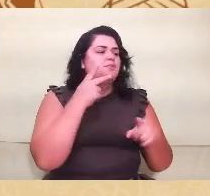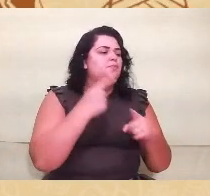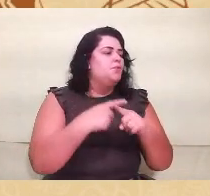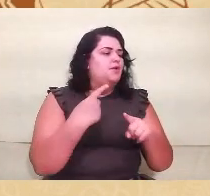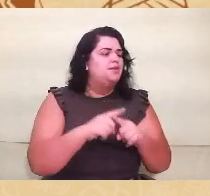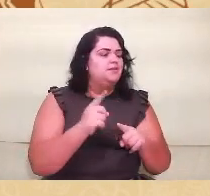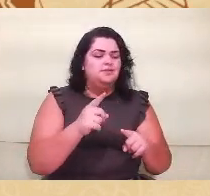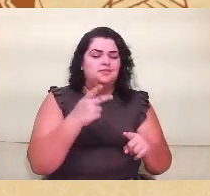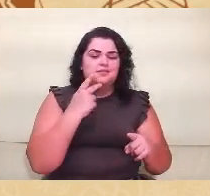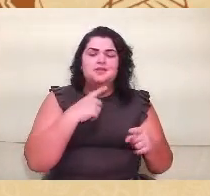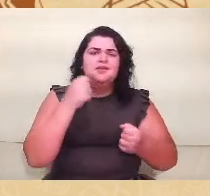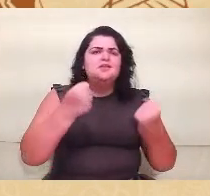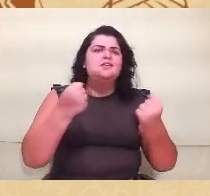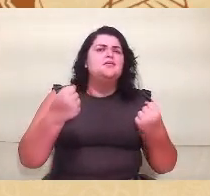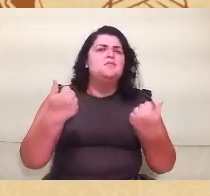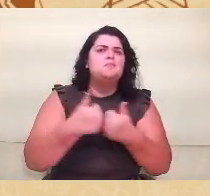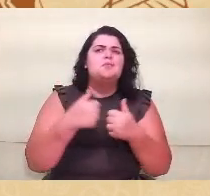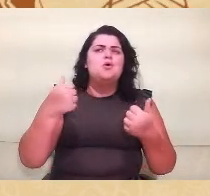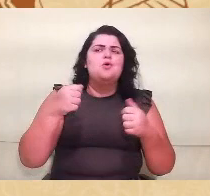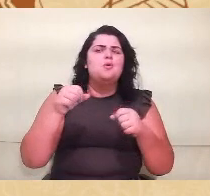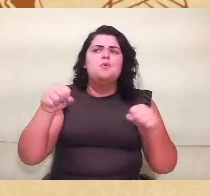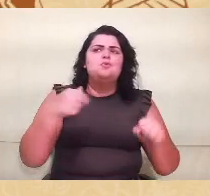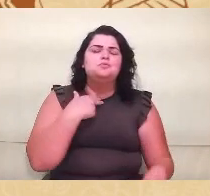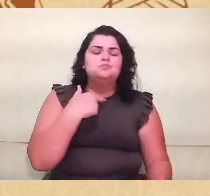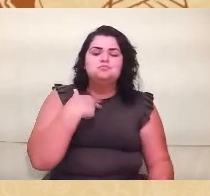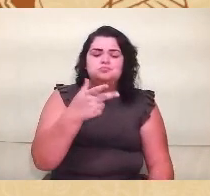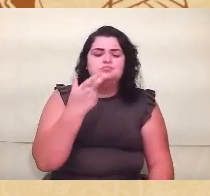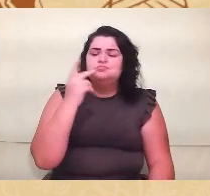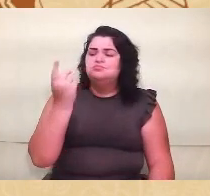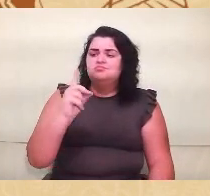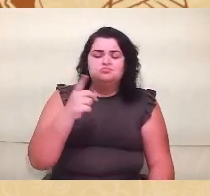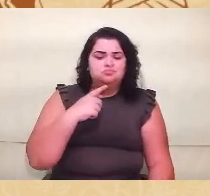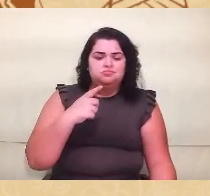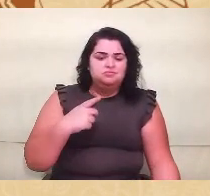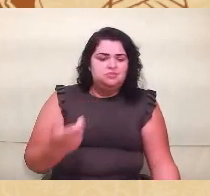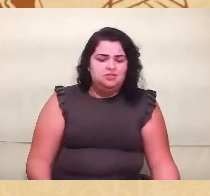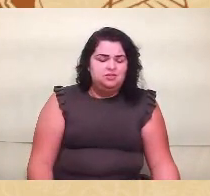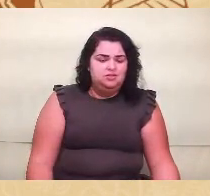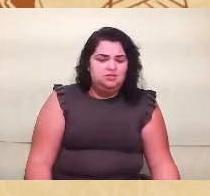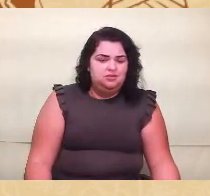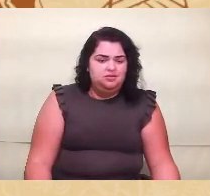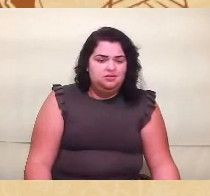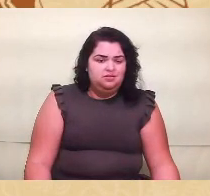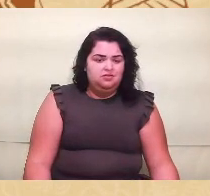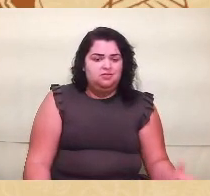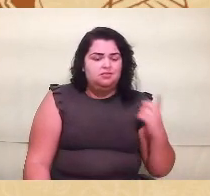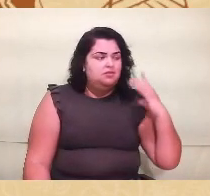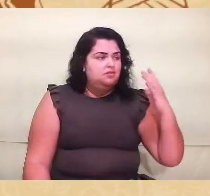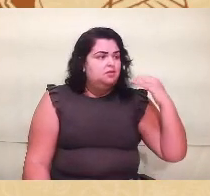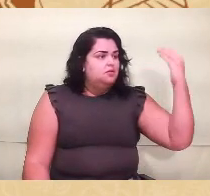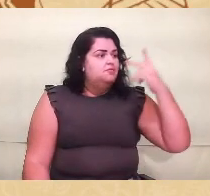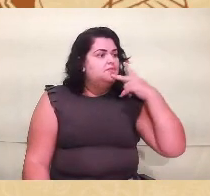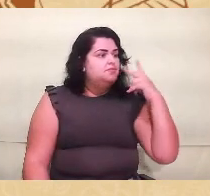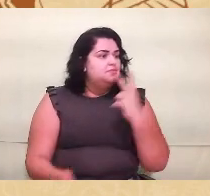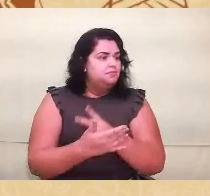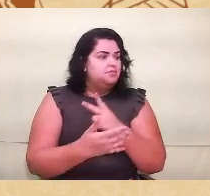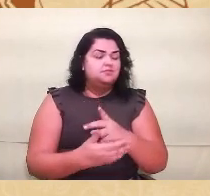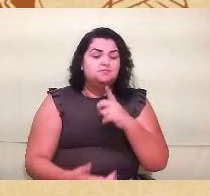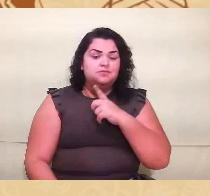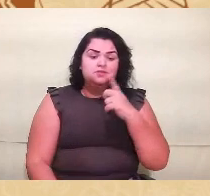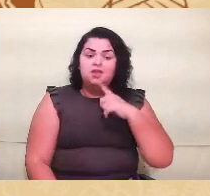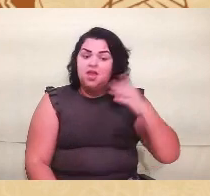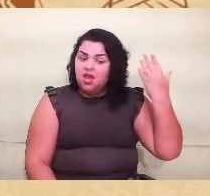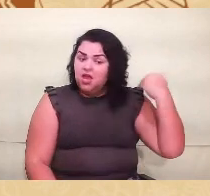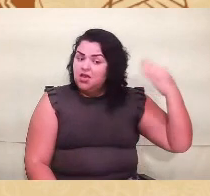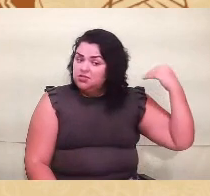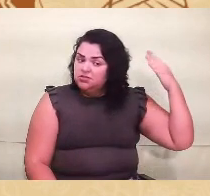podia dirigir. Eu simplesmente não ando de moto e não dirijo. E até hoje eu não sei por quê. Mas ela falou. Ela é anciã. Ela